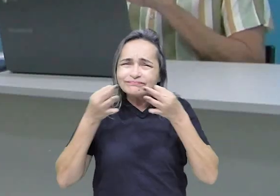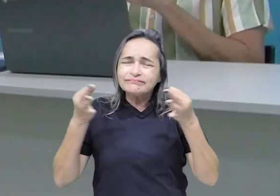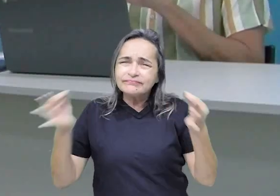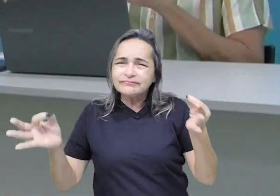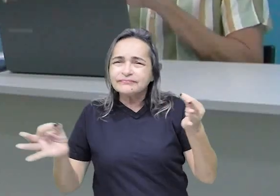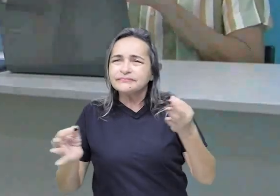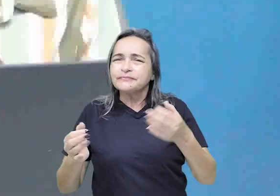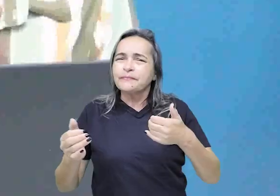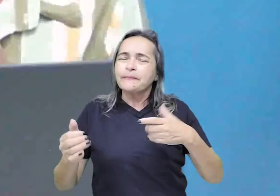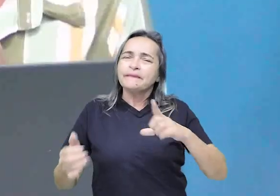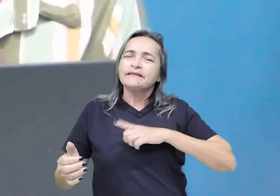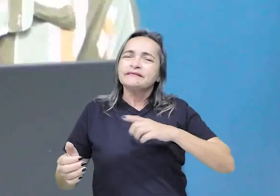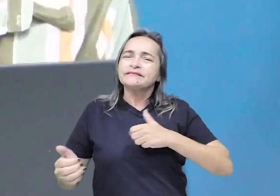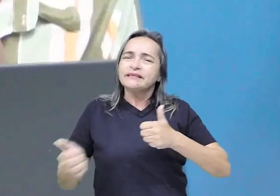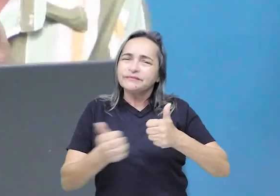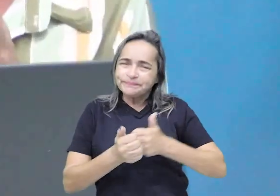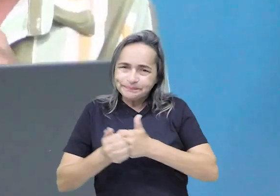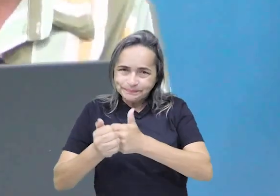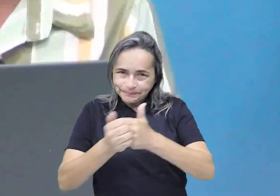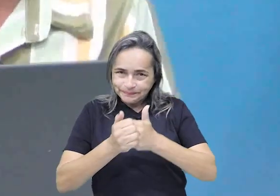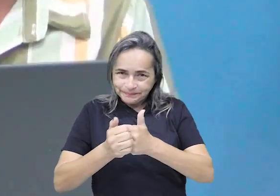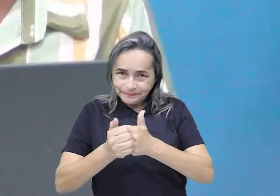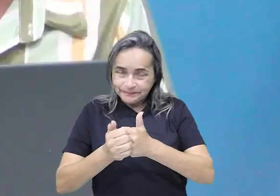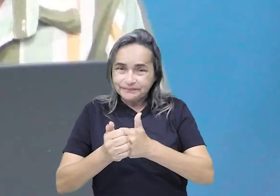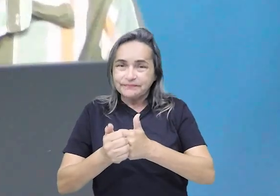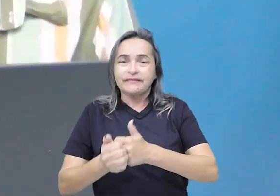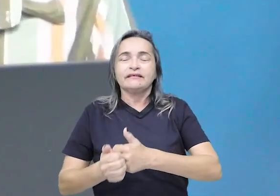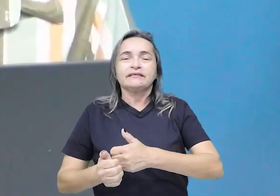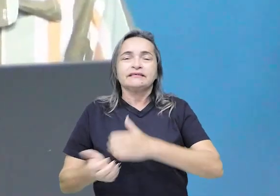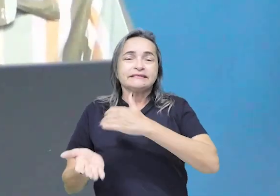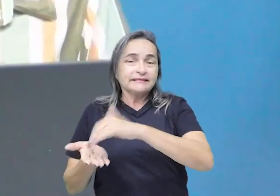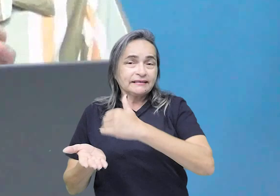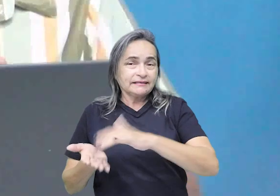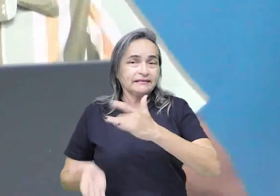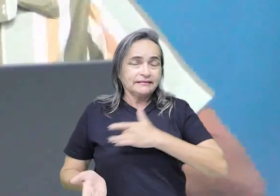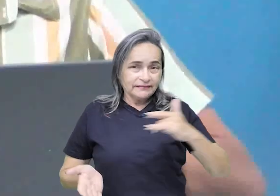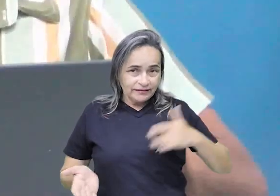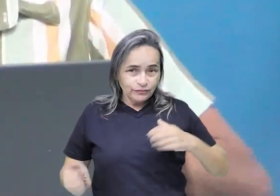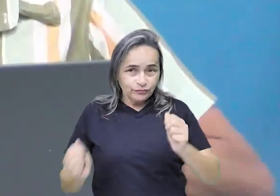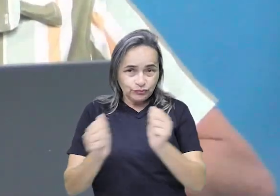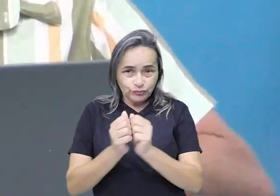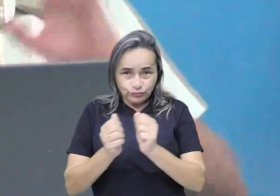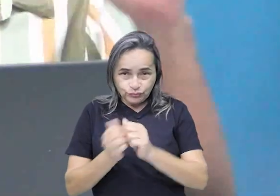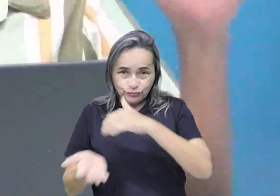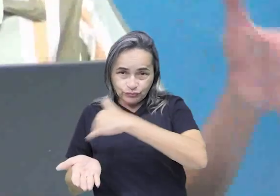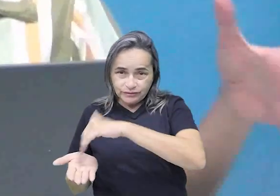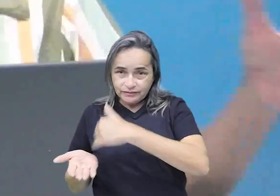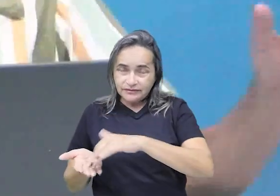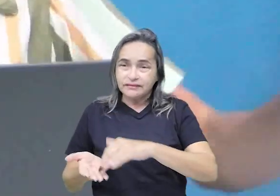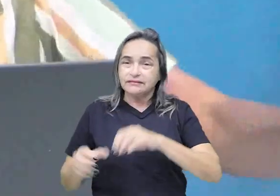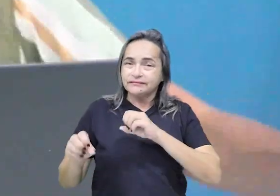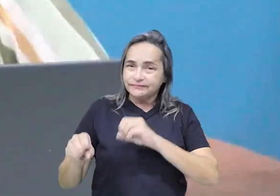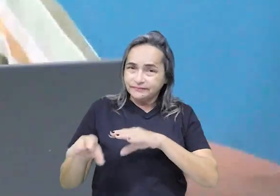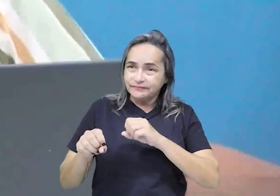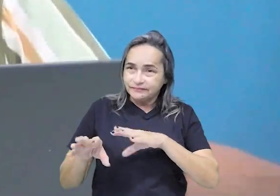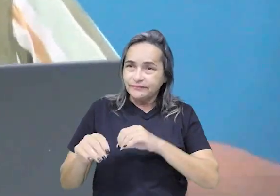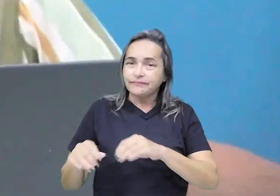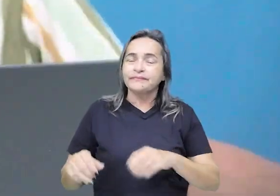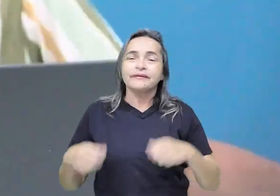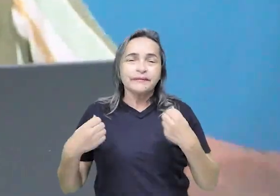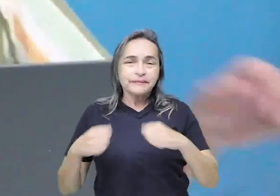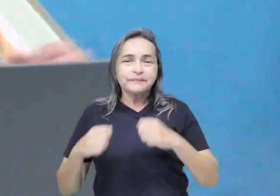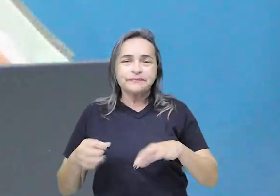aproximação entre a saúde e a educação que eu acho que precisa ser mais veiculada, precisa ganhar